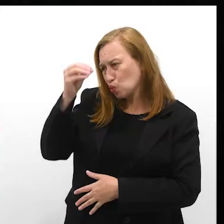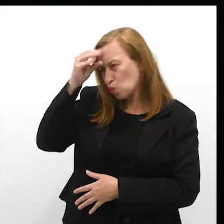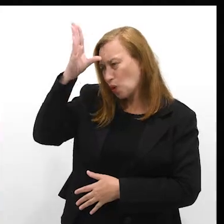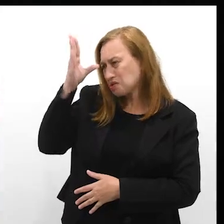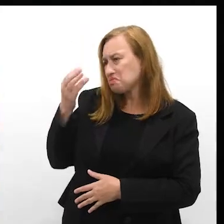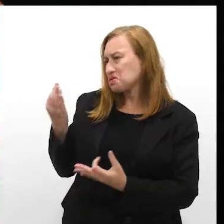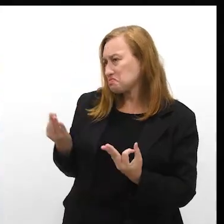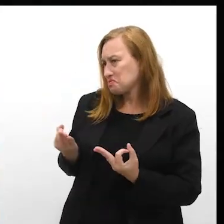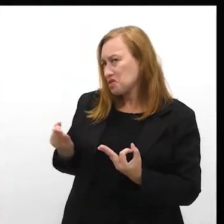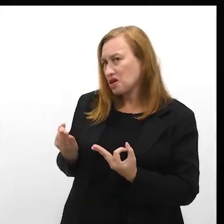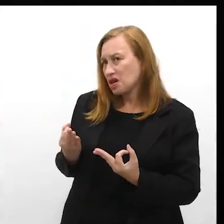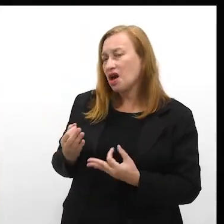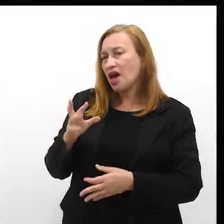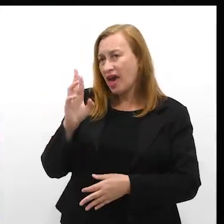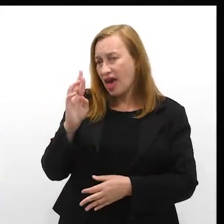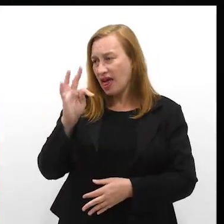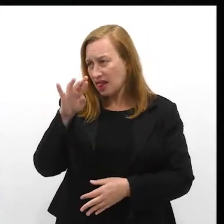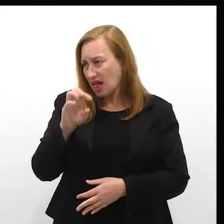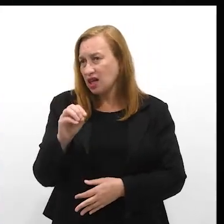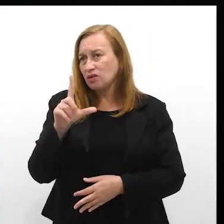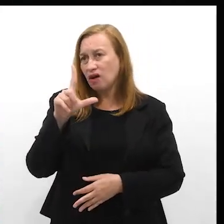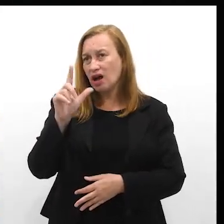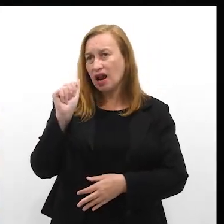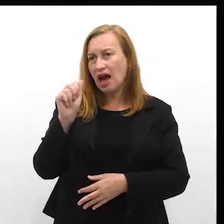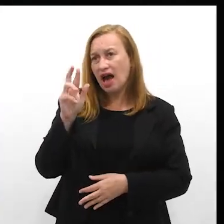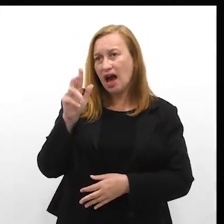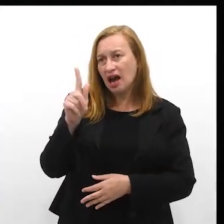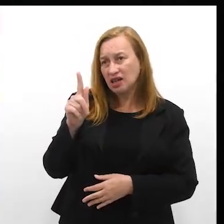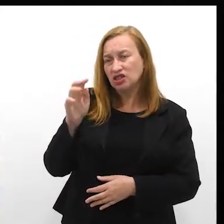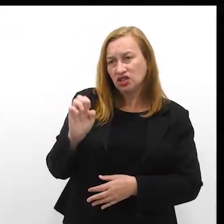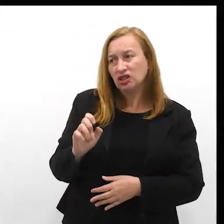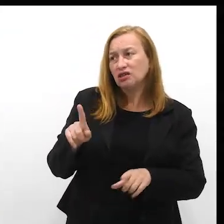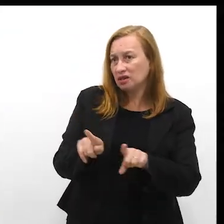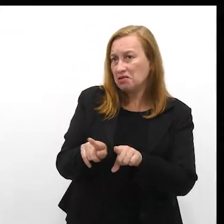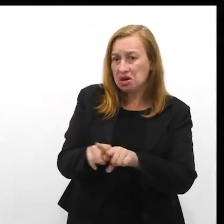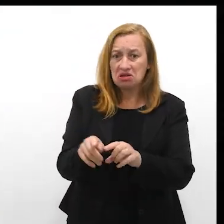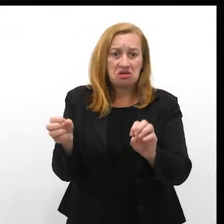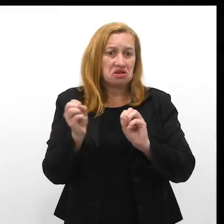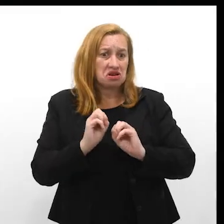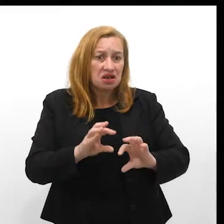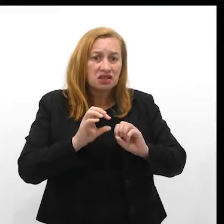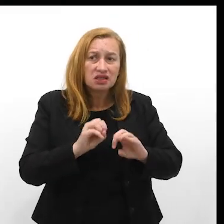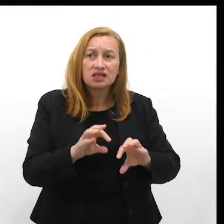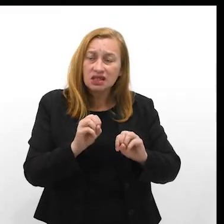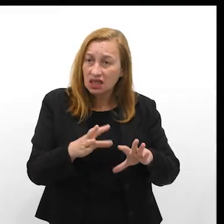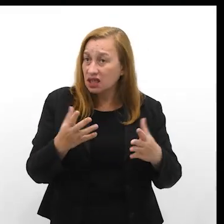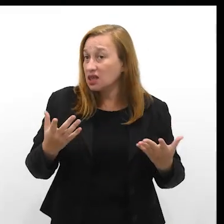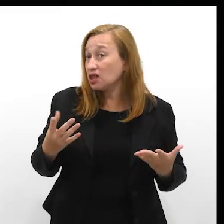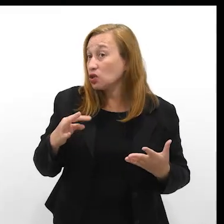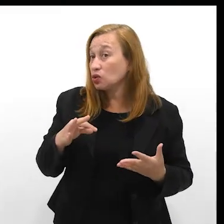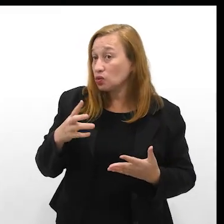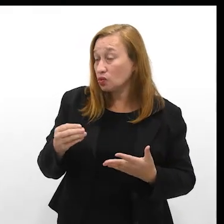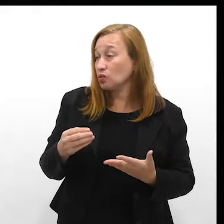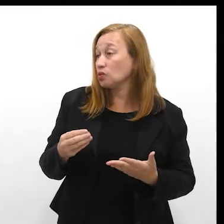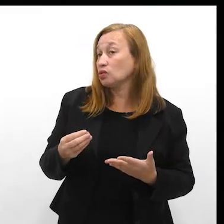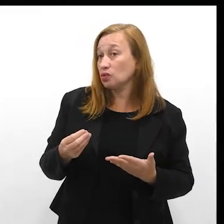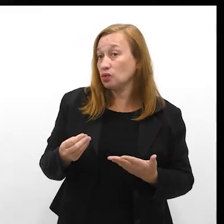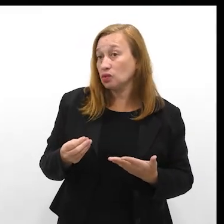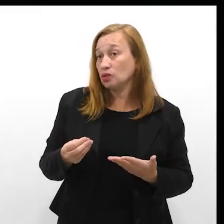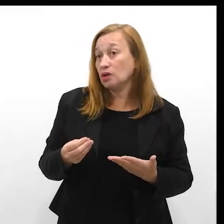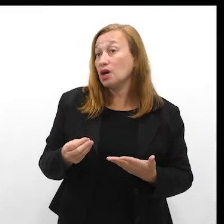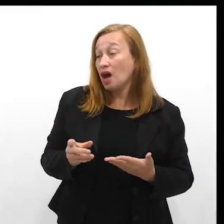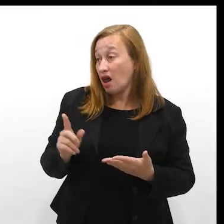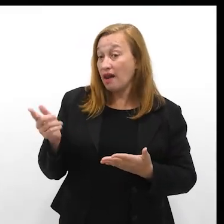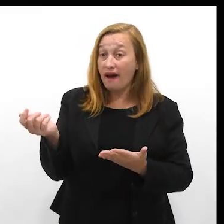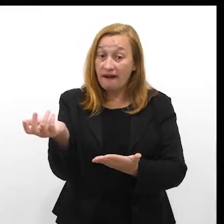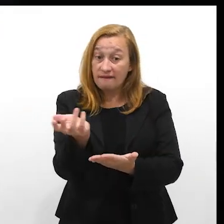tudo. Assim, tem né, um Renato Lage também. Renato Lage, pô, cara dá aula também. Renato Ali. pega a faca, dá licença, pega a faca